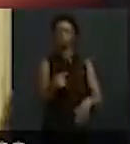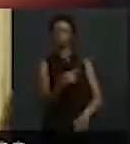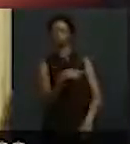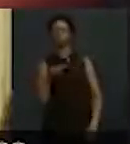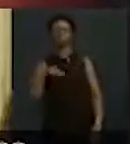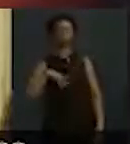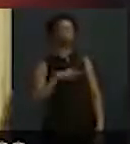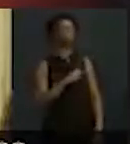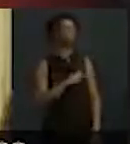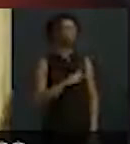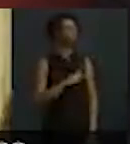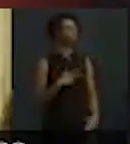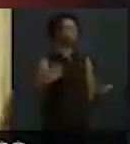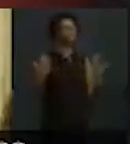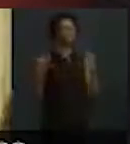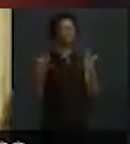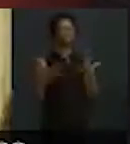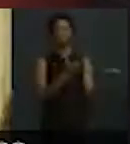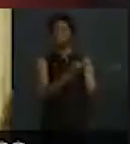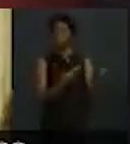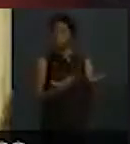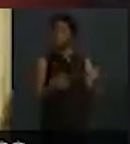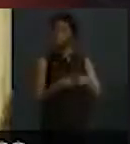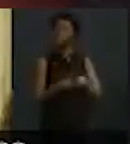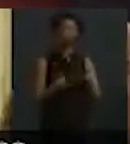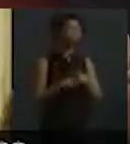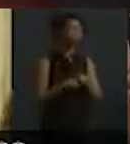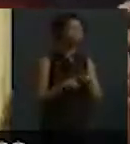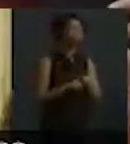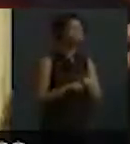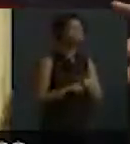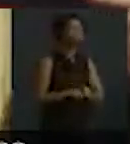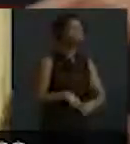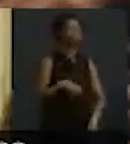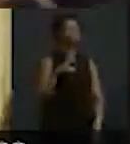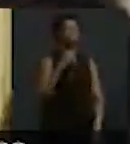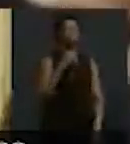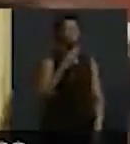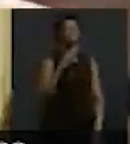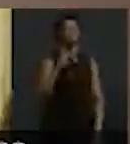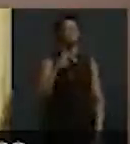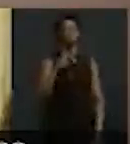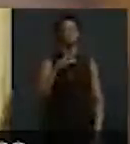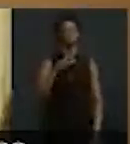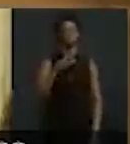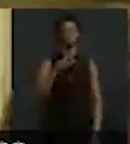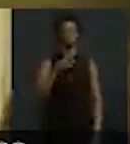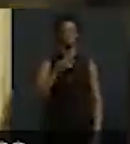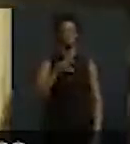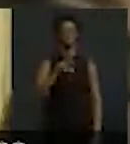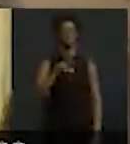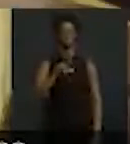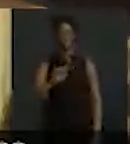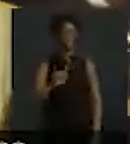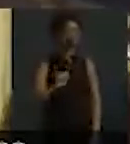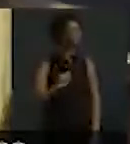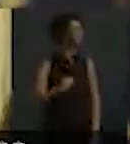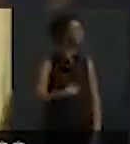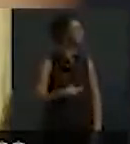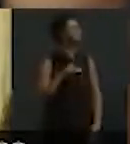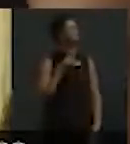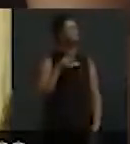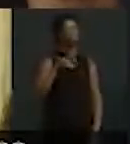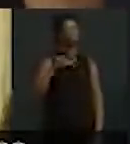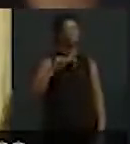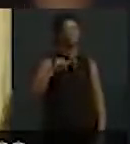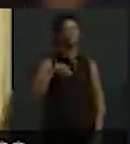Público. E convidamos também a Corregedora-Geral, doutora Luciana Safa Silveira, para a entrega